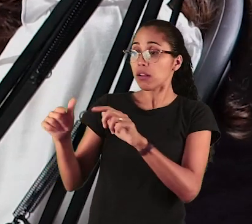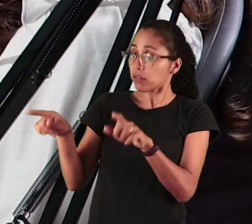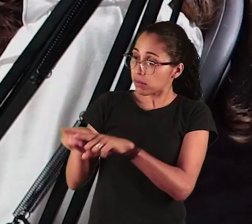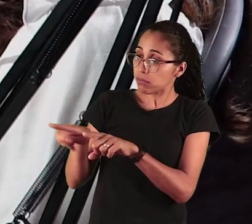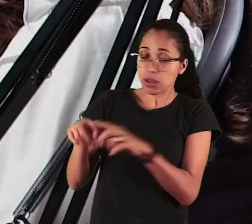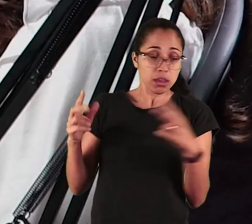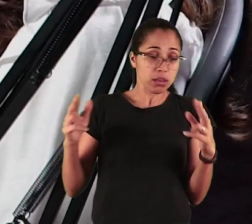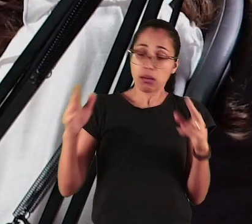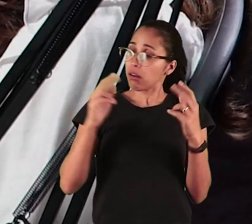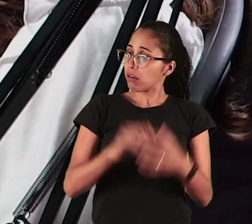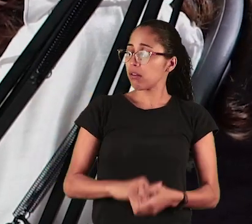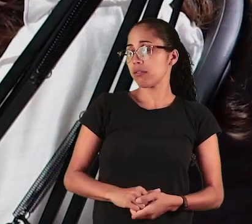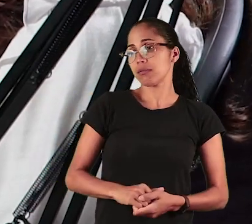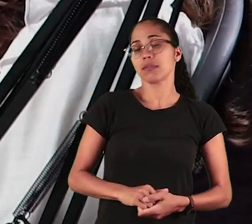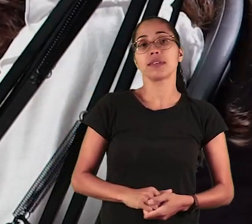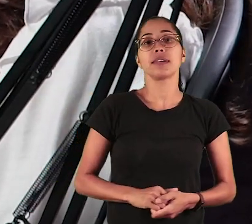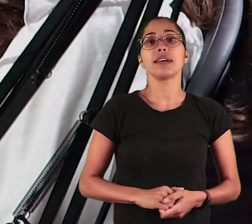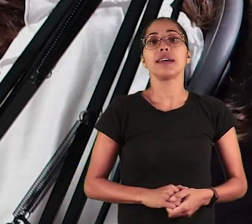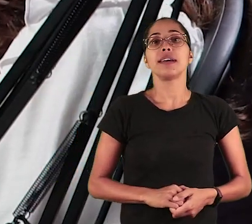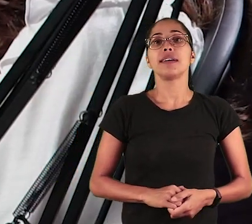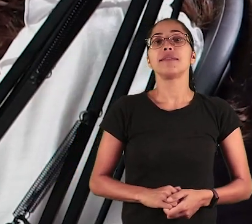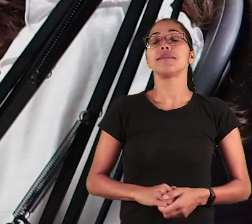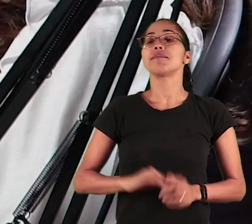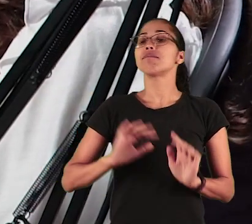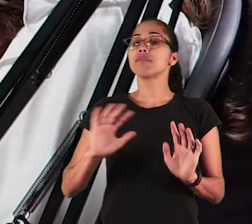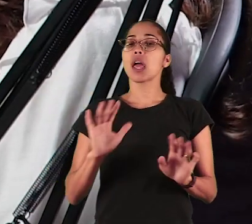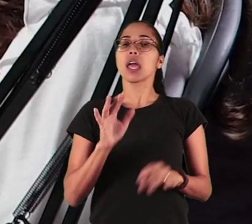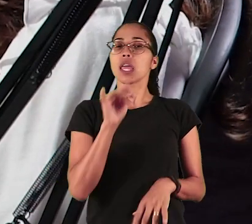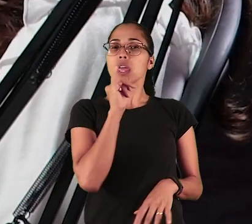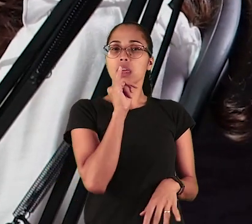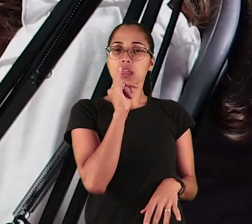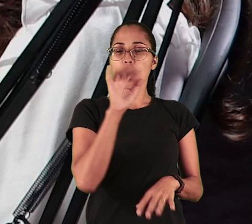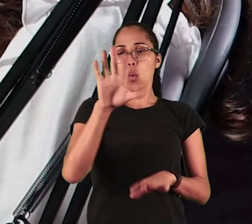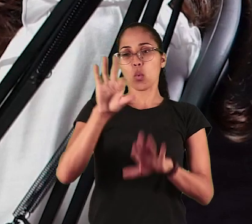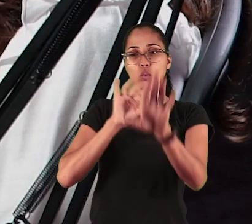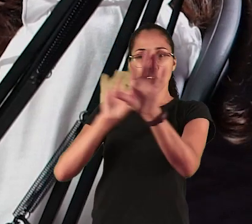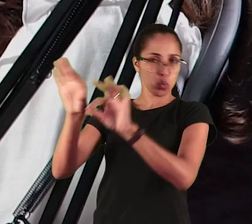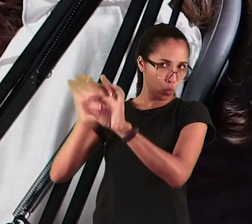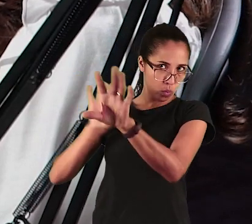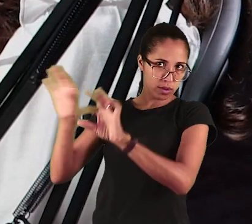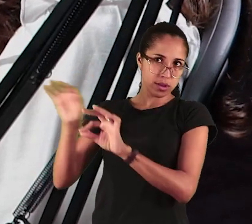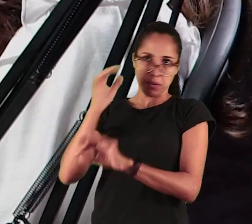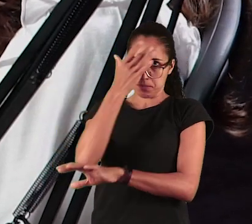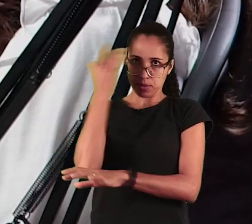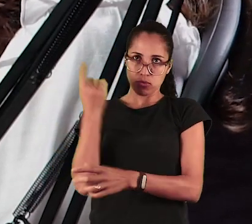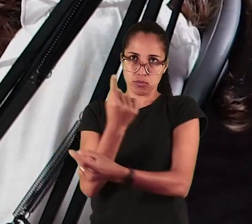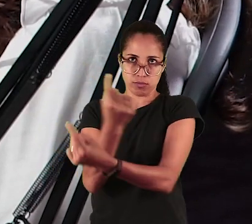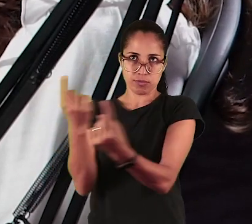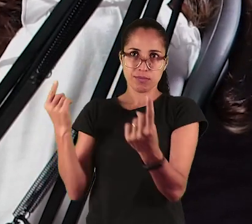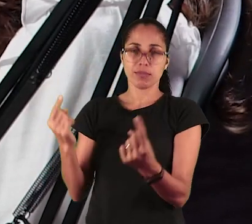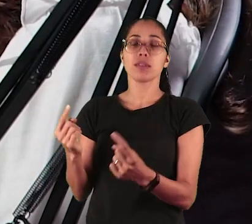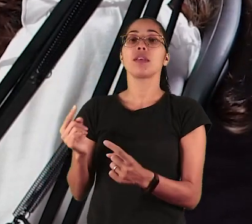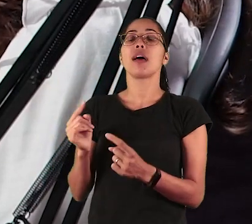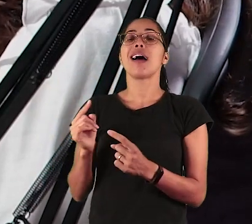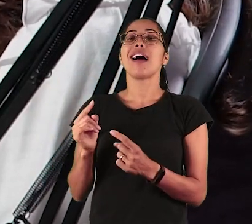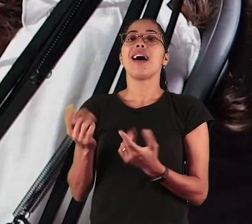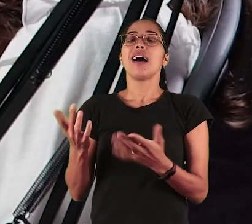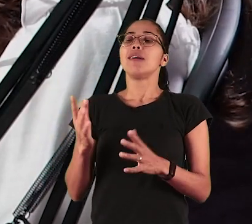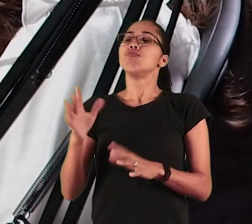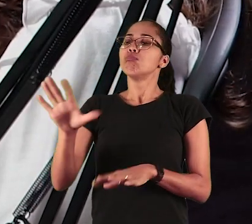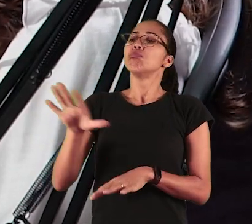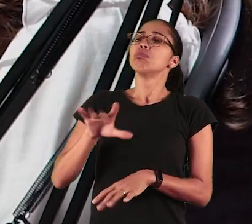de falar poxa eu quero estar com essas pessoas Então acho que aí essa decisão ela fica muito mais